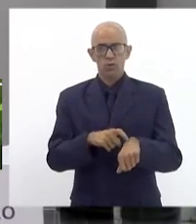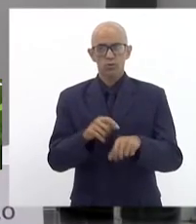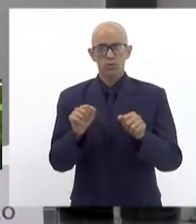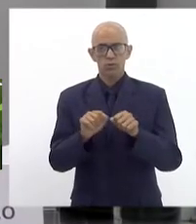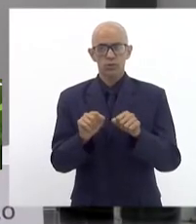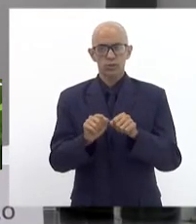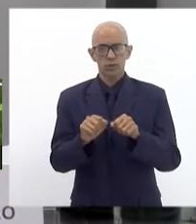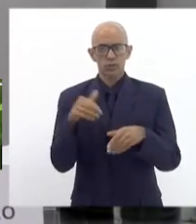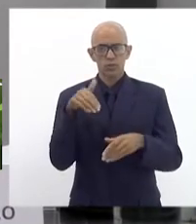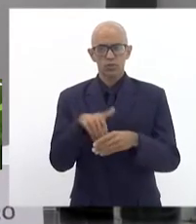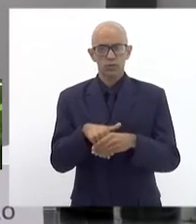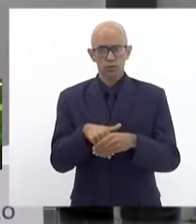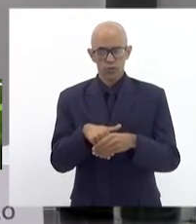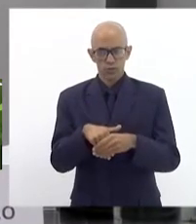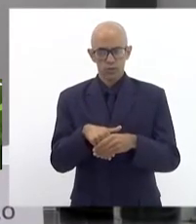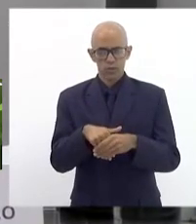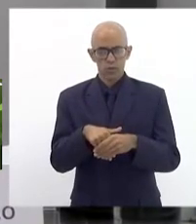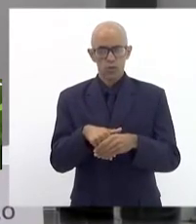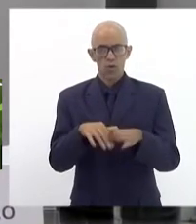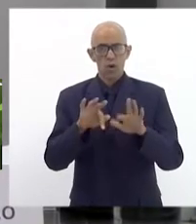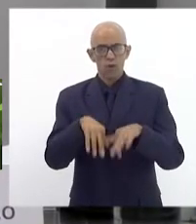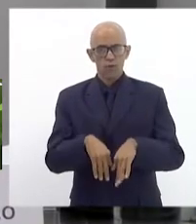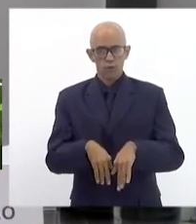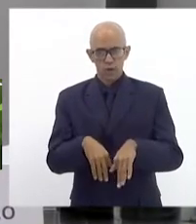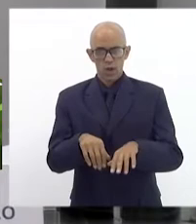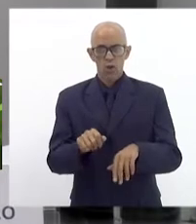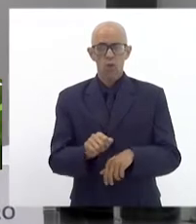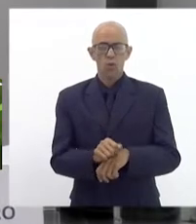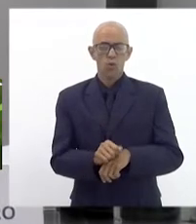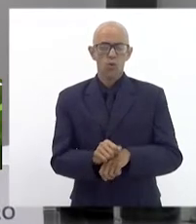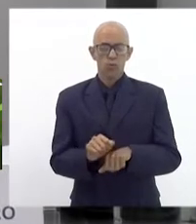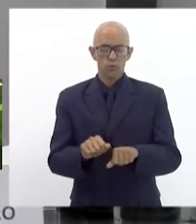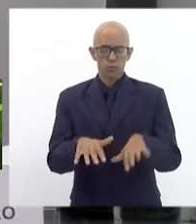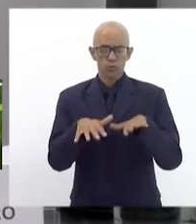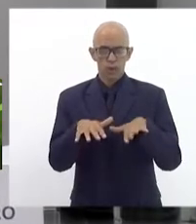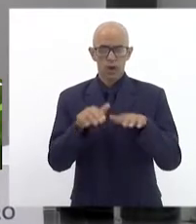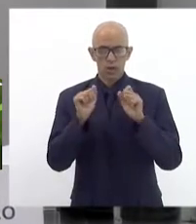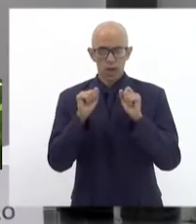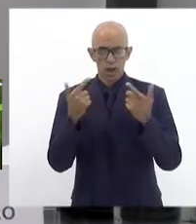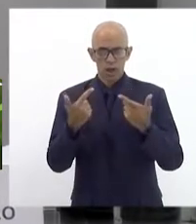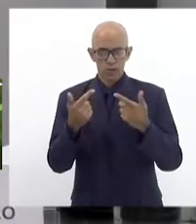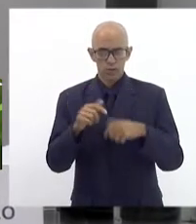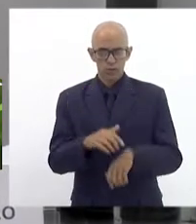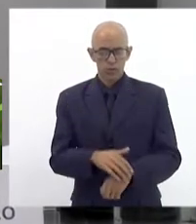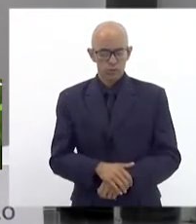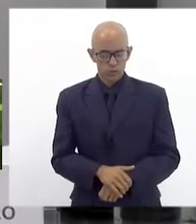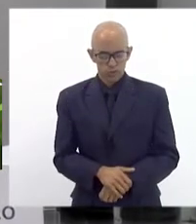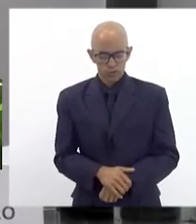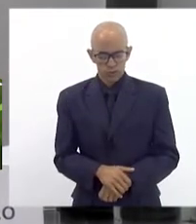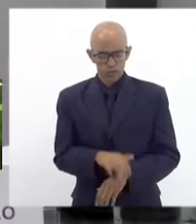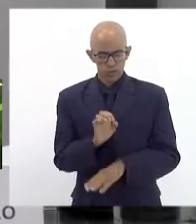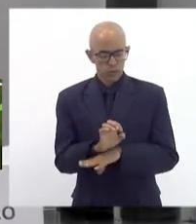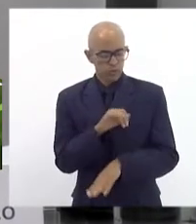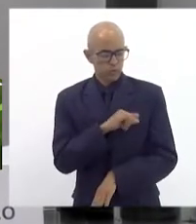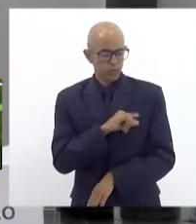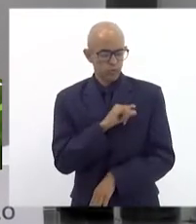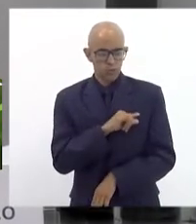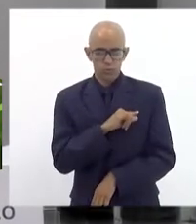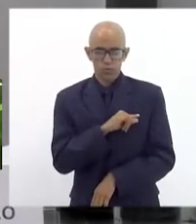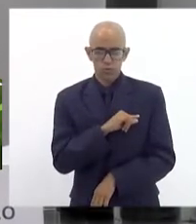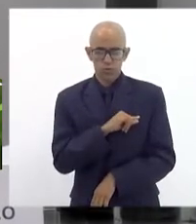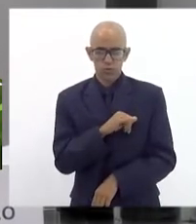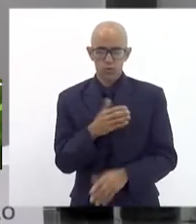para a votação conclusiva, terminativa, no plenário da Assembleia Legislativa do Estado do Rio de Janeiro. Eu